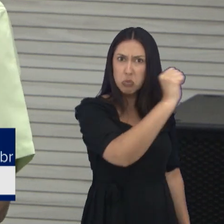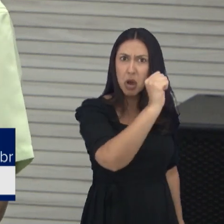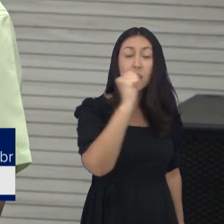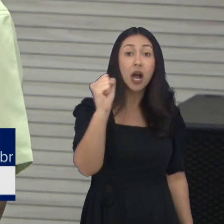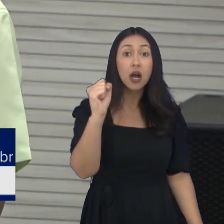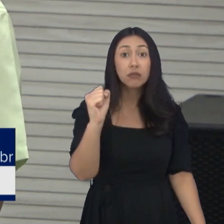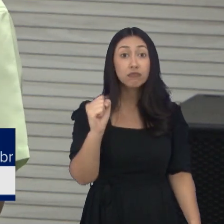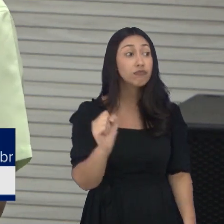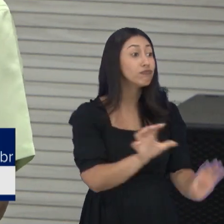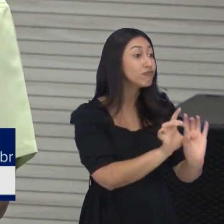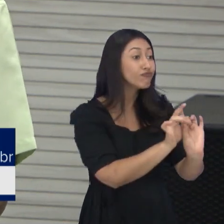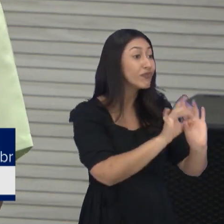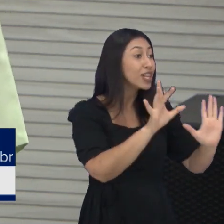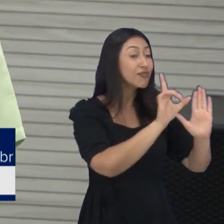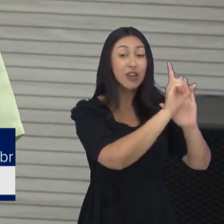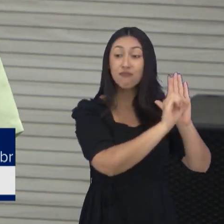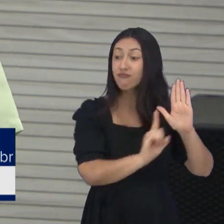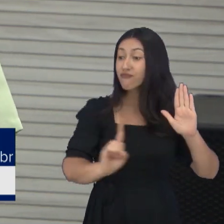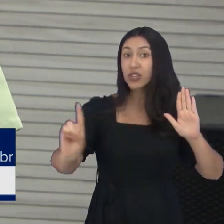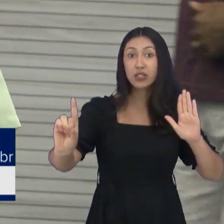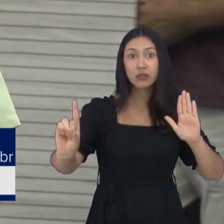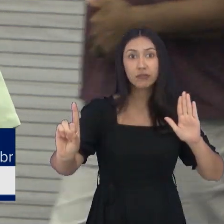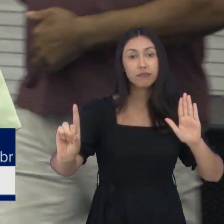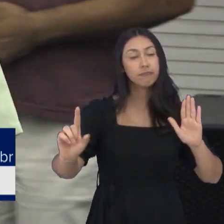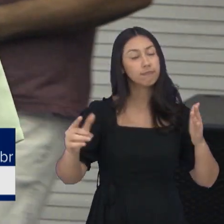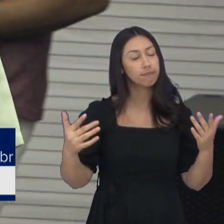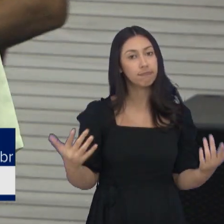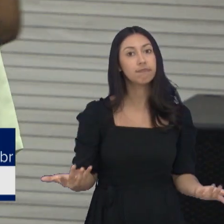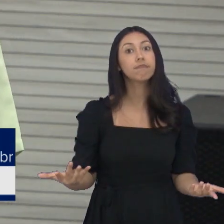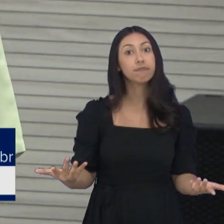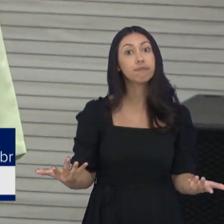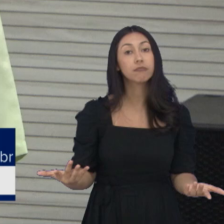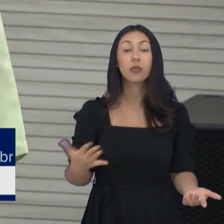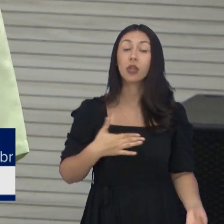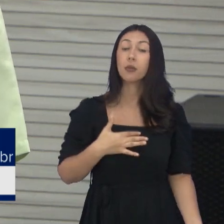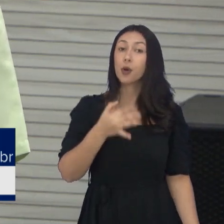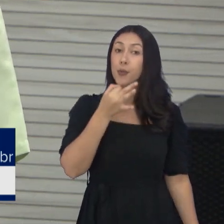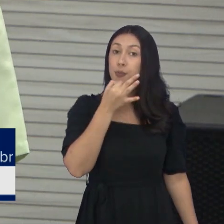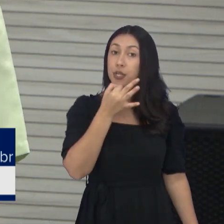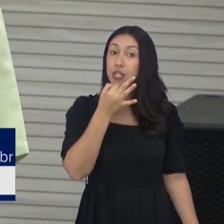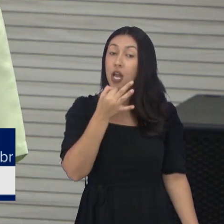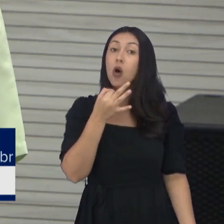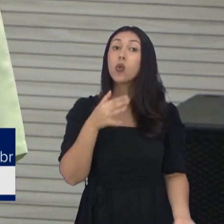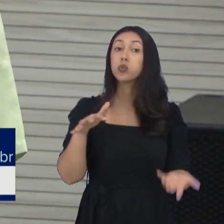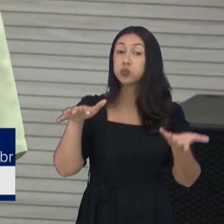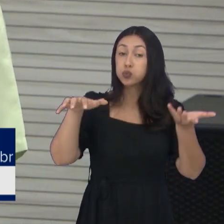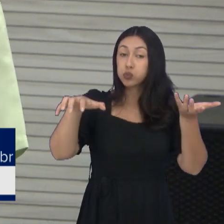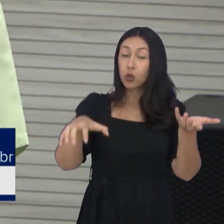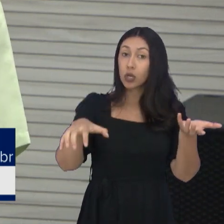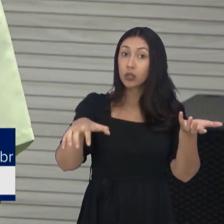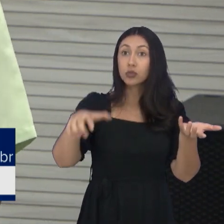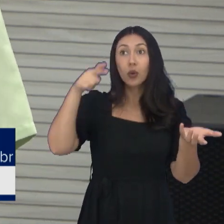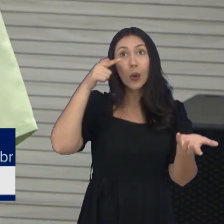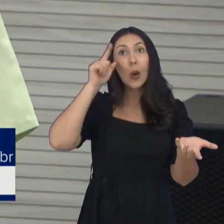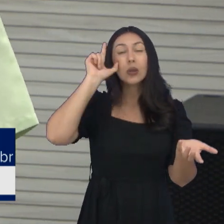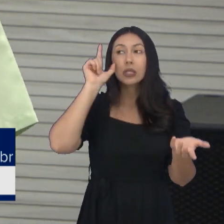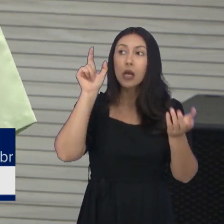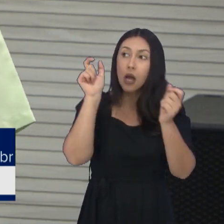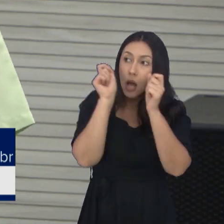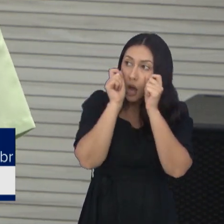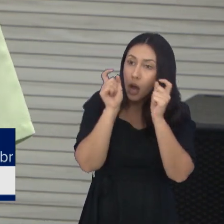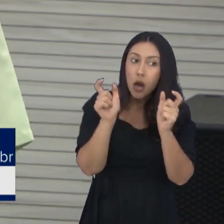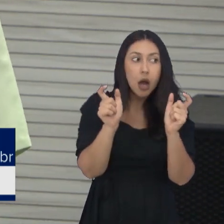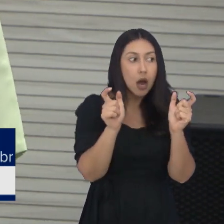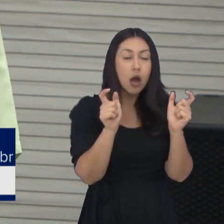sendo beneficiados pela essa tal saidinha. Então, acho que o Congresso Nacional ontem ouviu o clamor